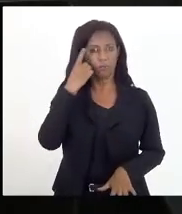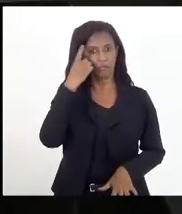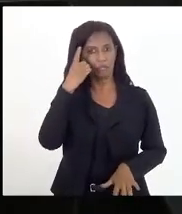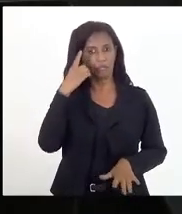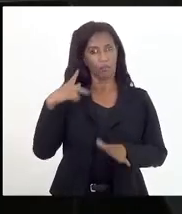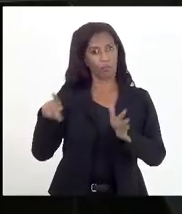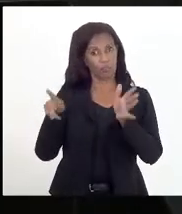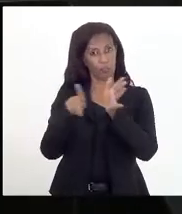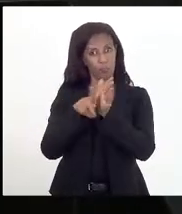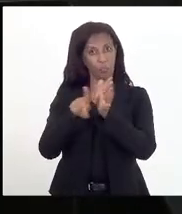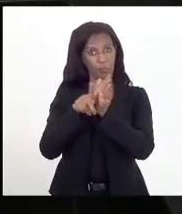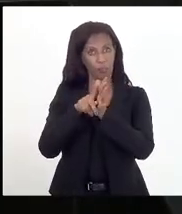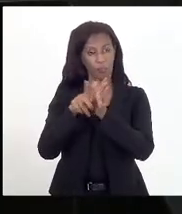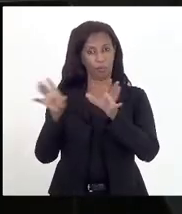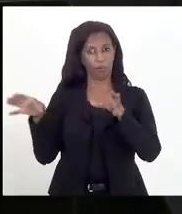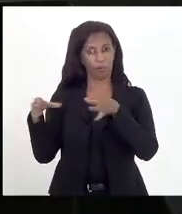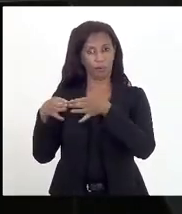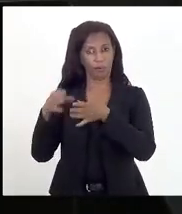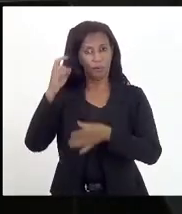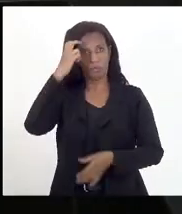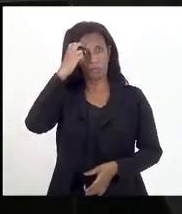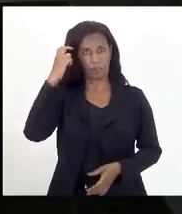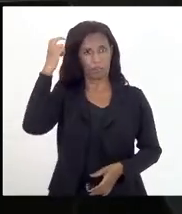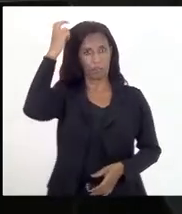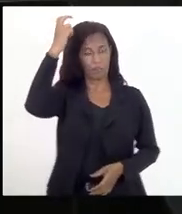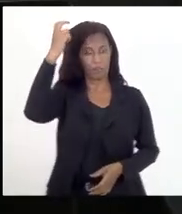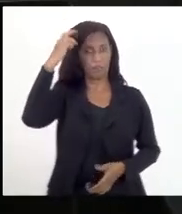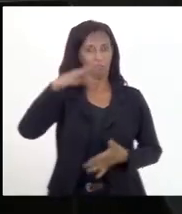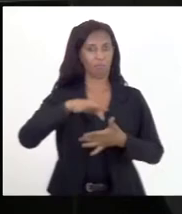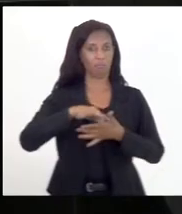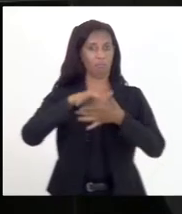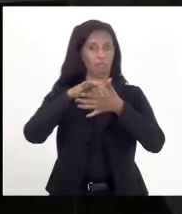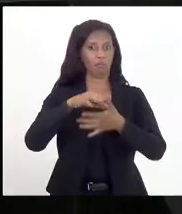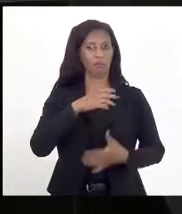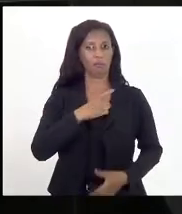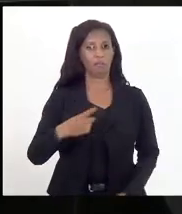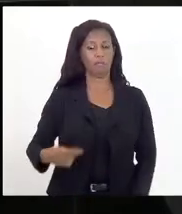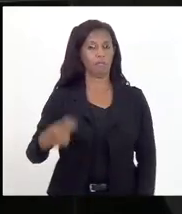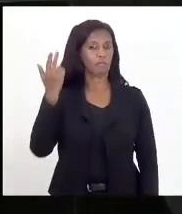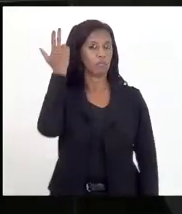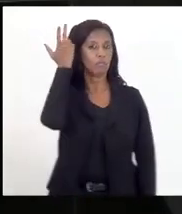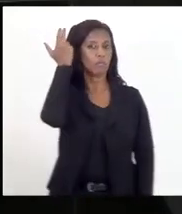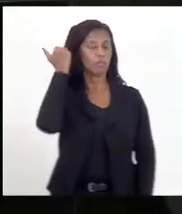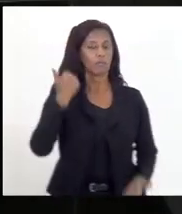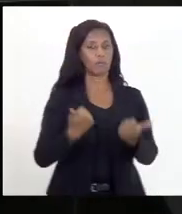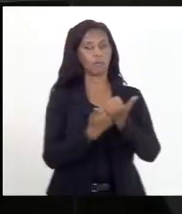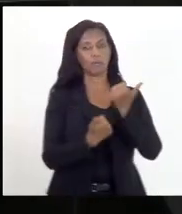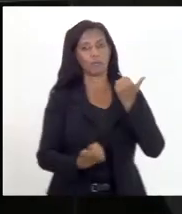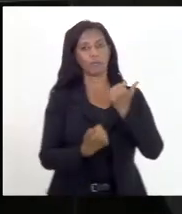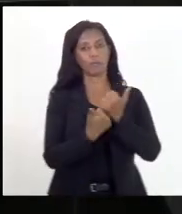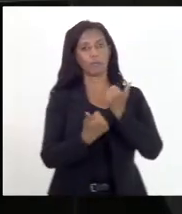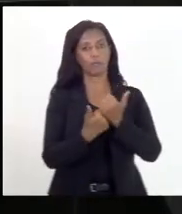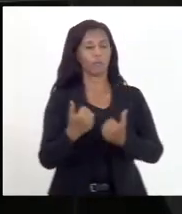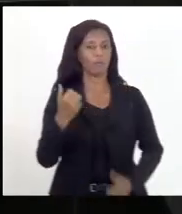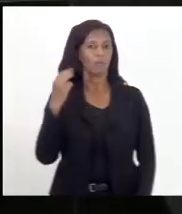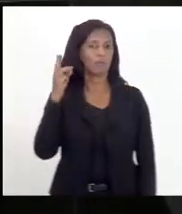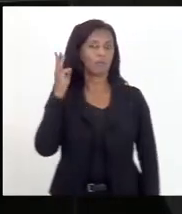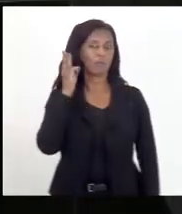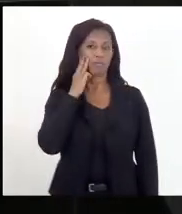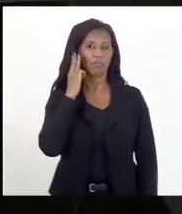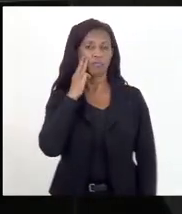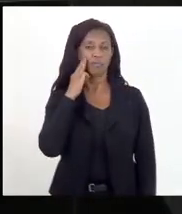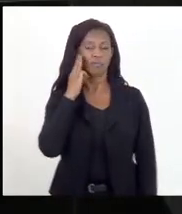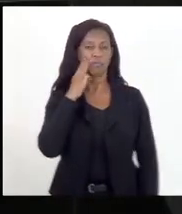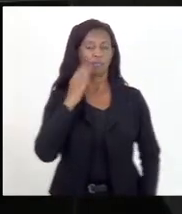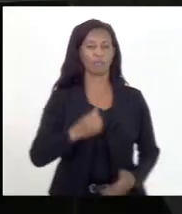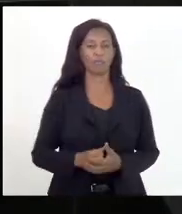condição de Cultura presidida pelo Deputado Itamar Coelho tendo na vice-presidência o Deputado waldeck Carneiro